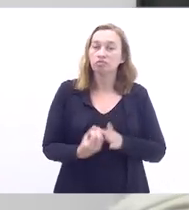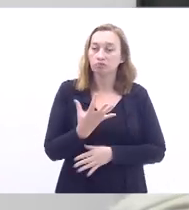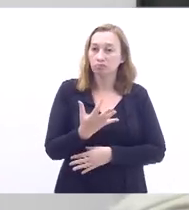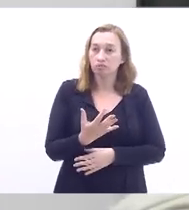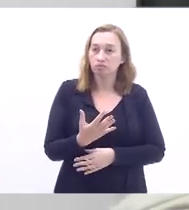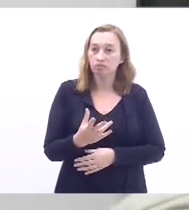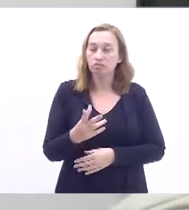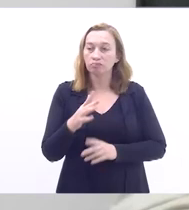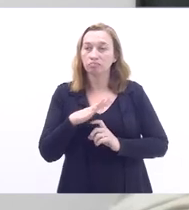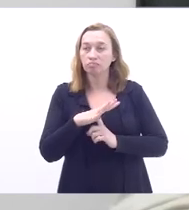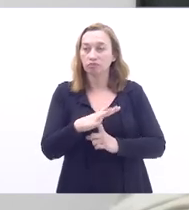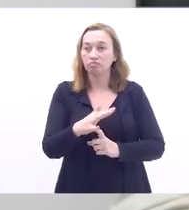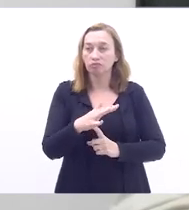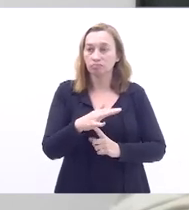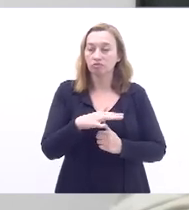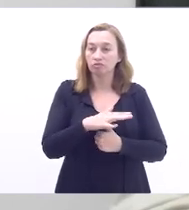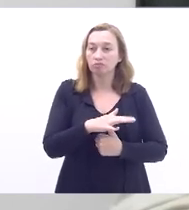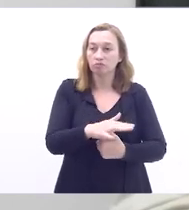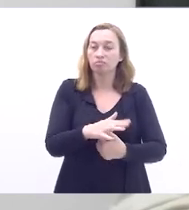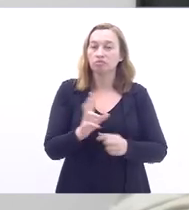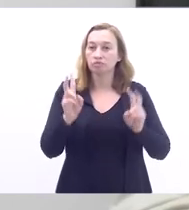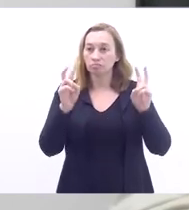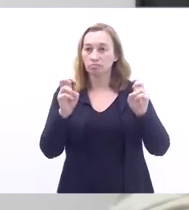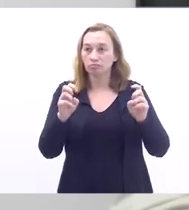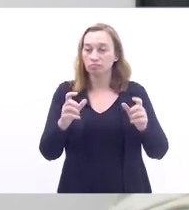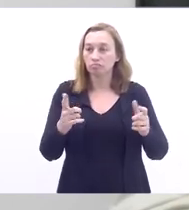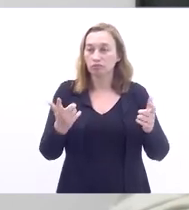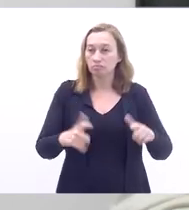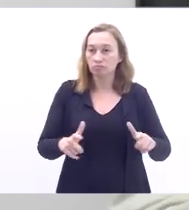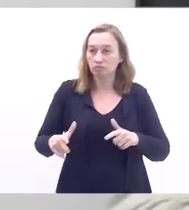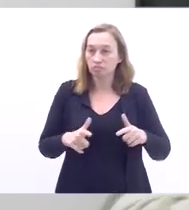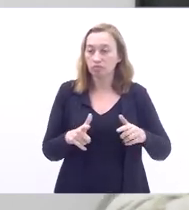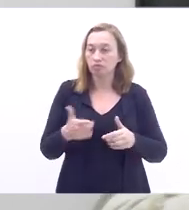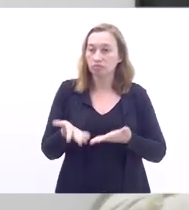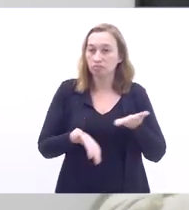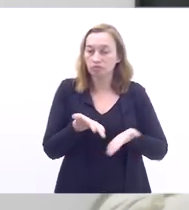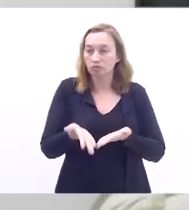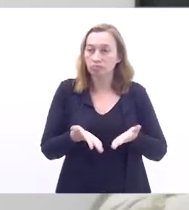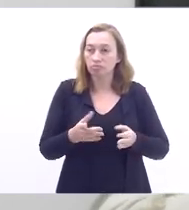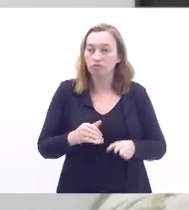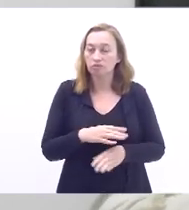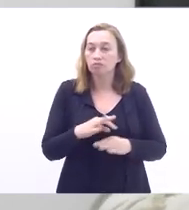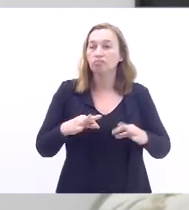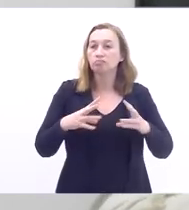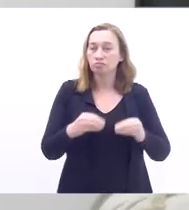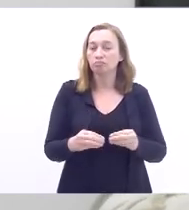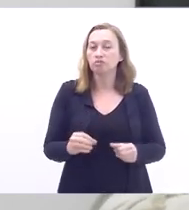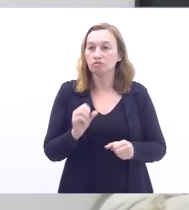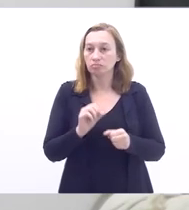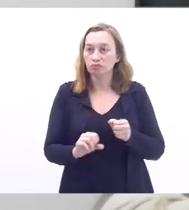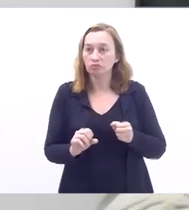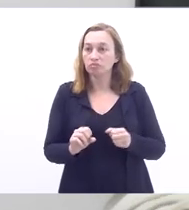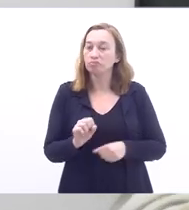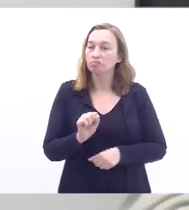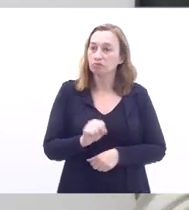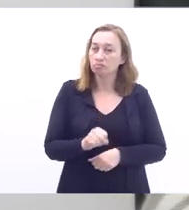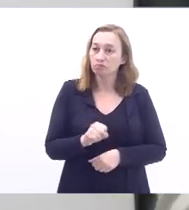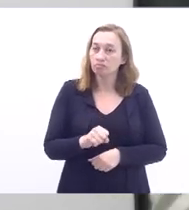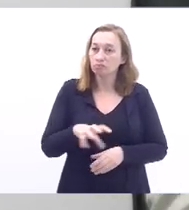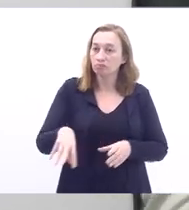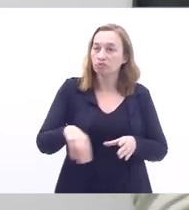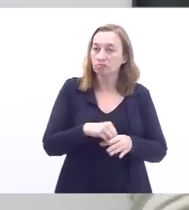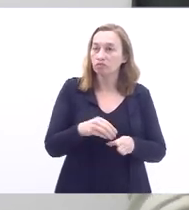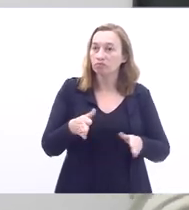da pró-reitoria de assuntos comunitários que vai cuidar de nós todo isso que está sendo feito tá sendo feito